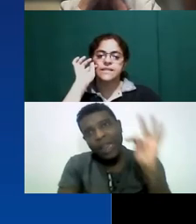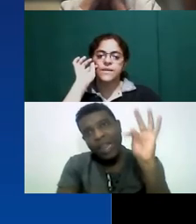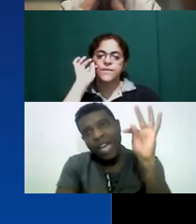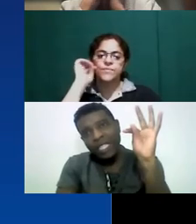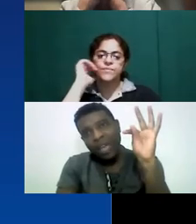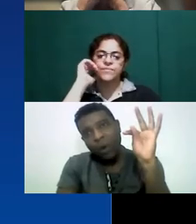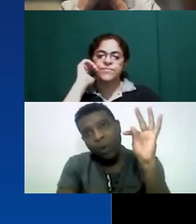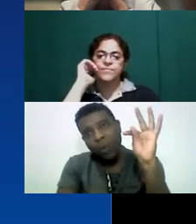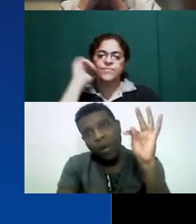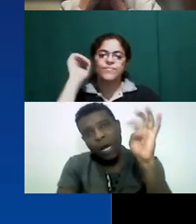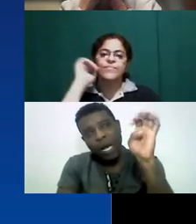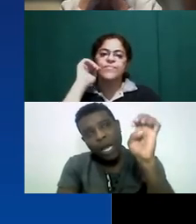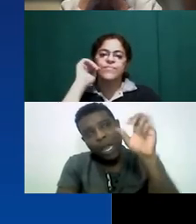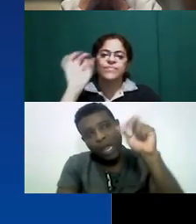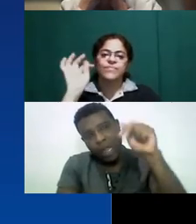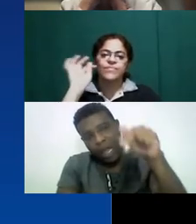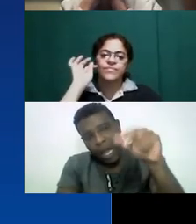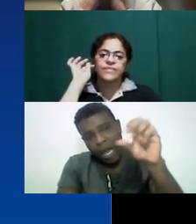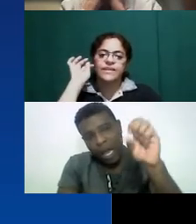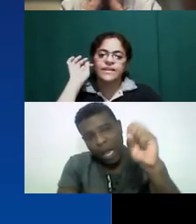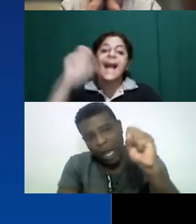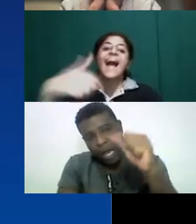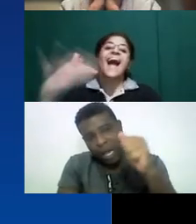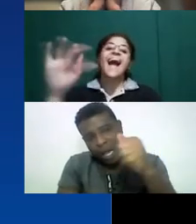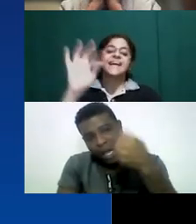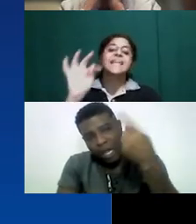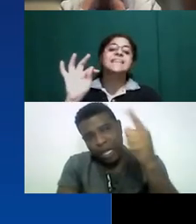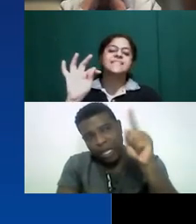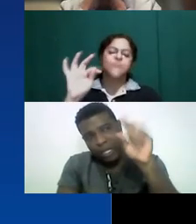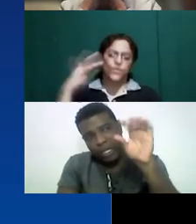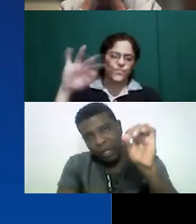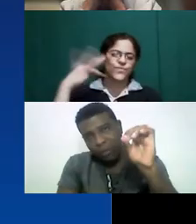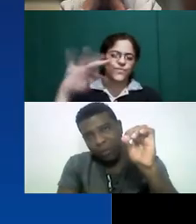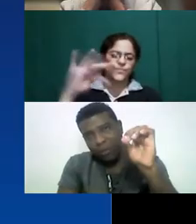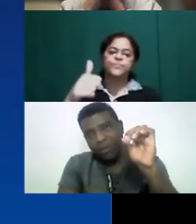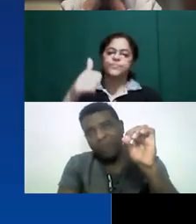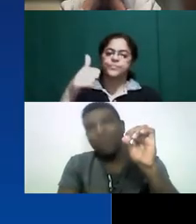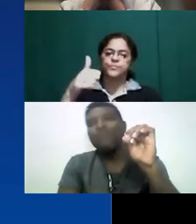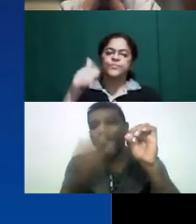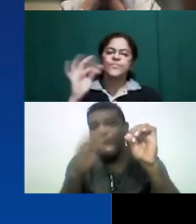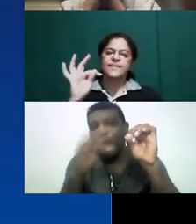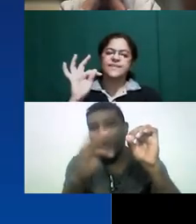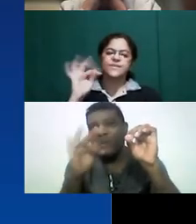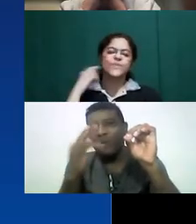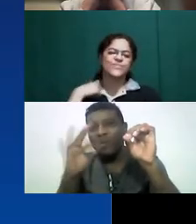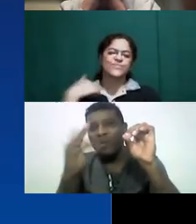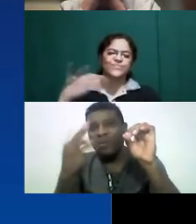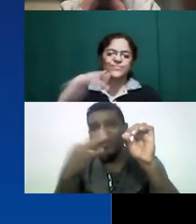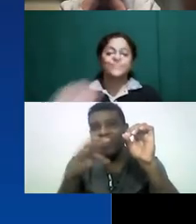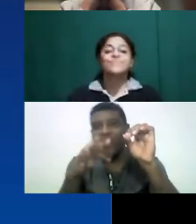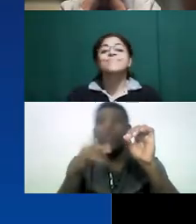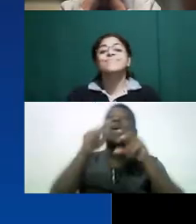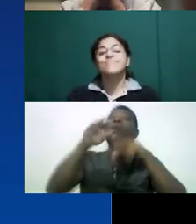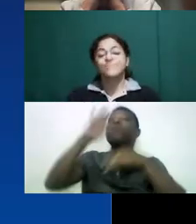dia com esse online, né? É muito comum a gente ver muitas pessoas com dores muito intensas